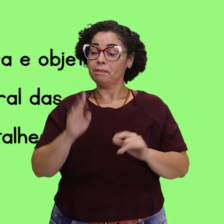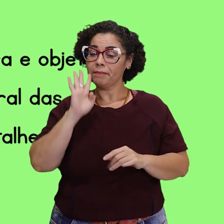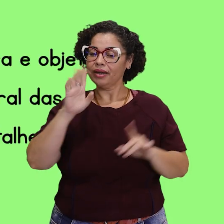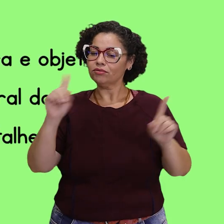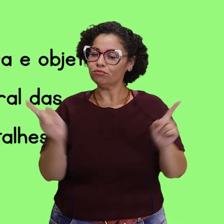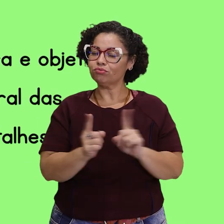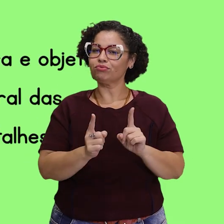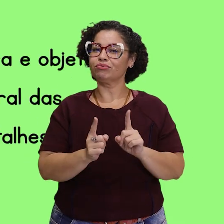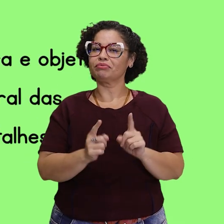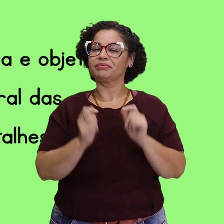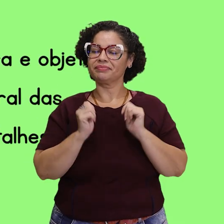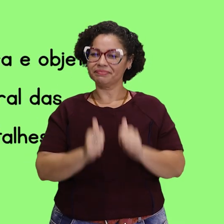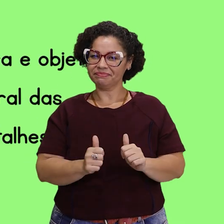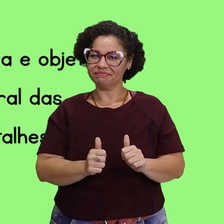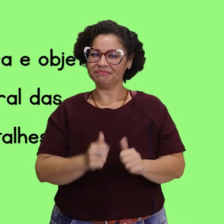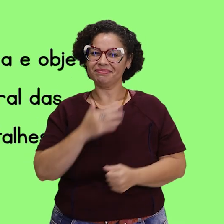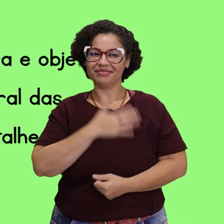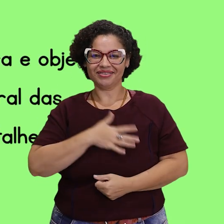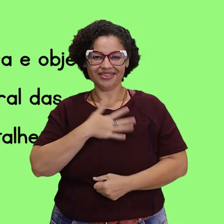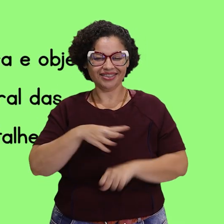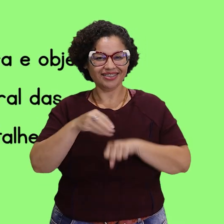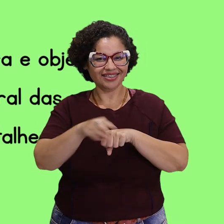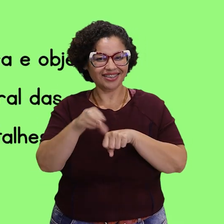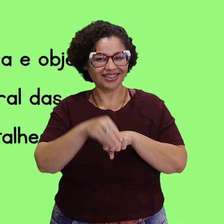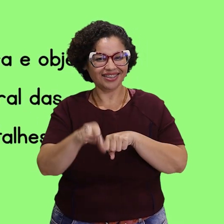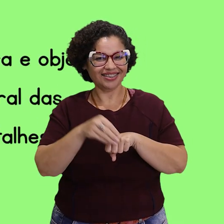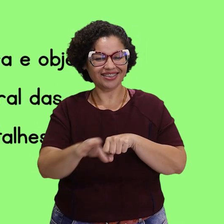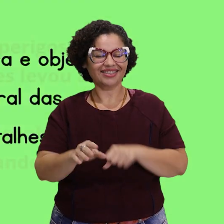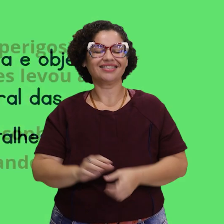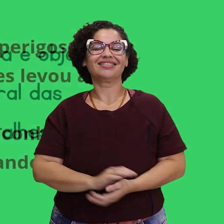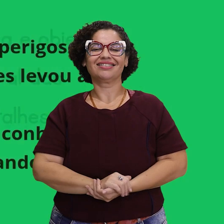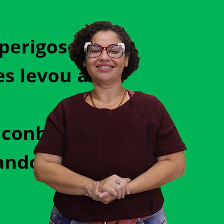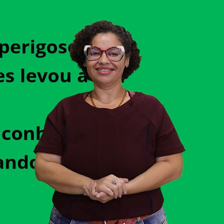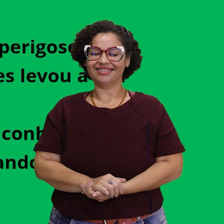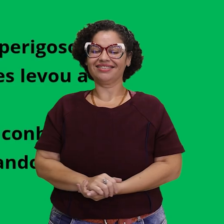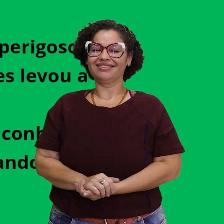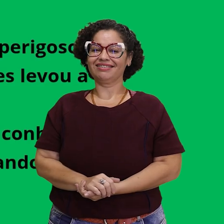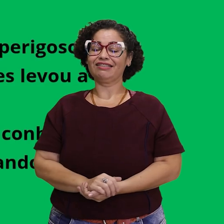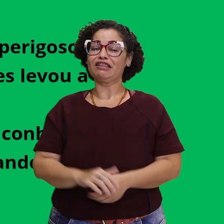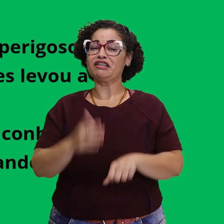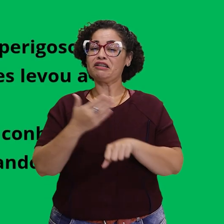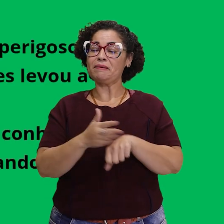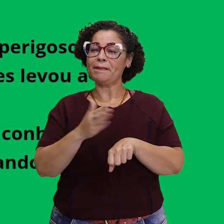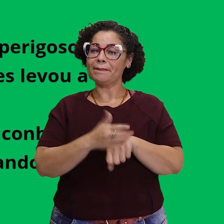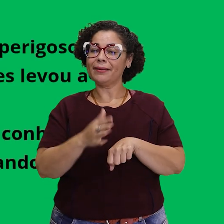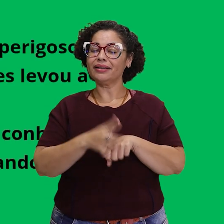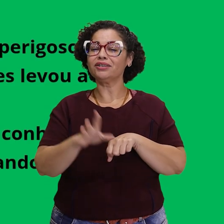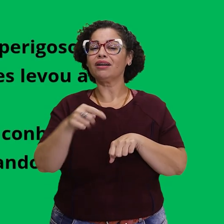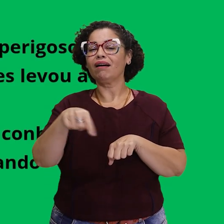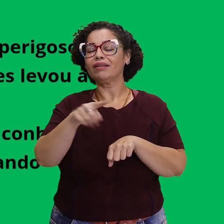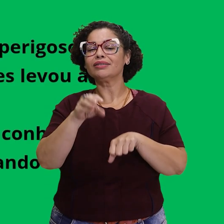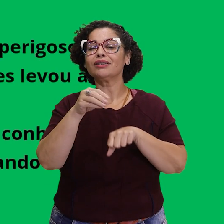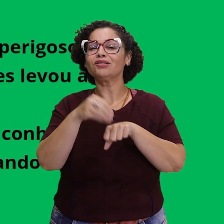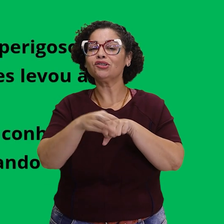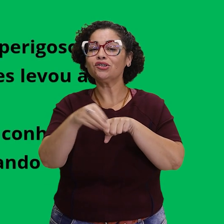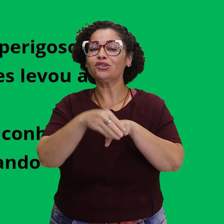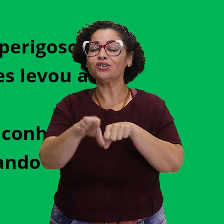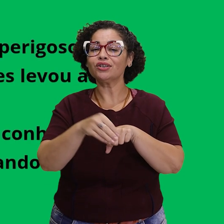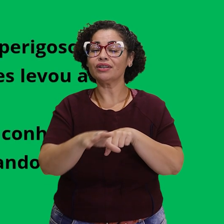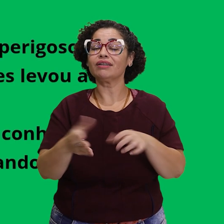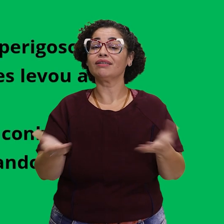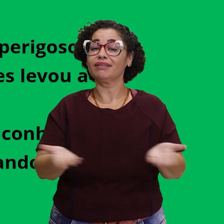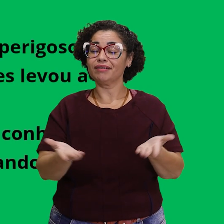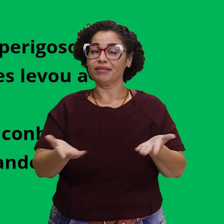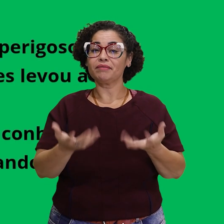detalhes necessários, tá bom? Gostaram das dicas? Vamos praticar essas dicas agora?